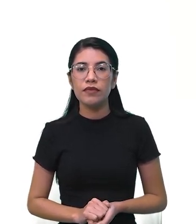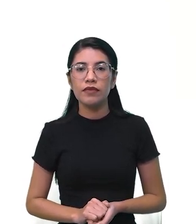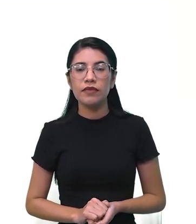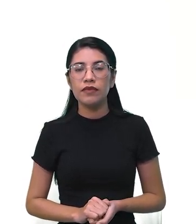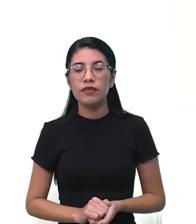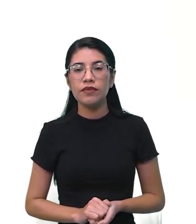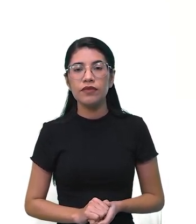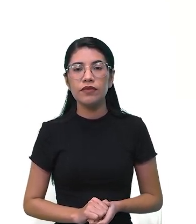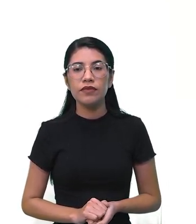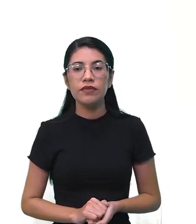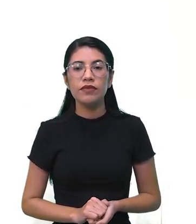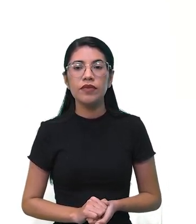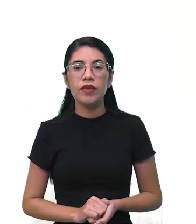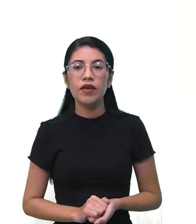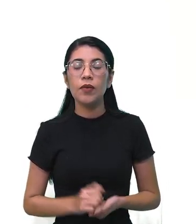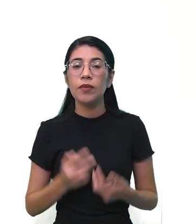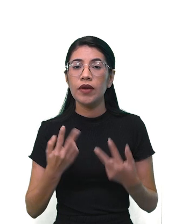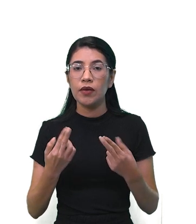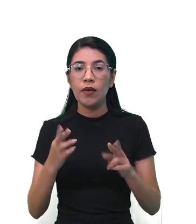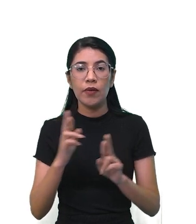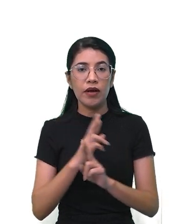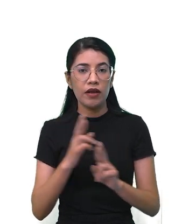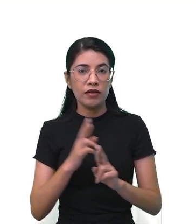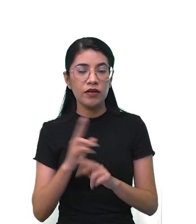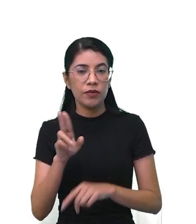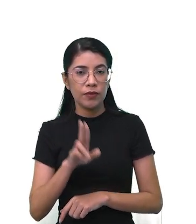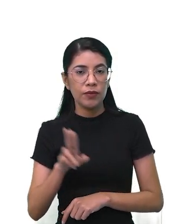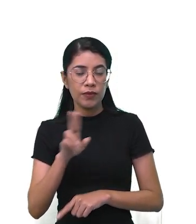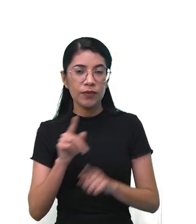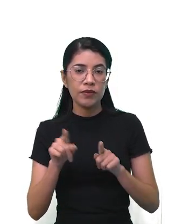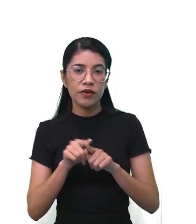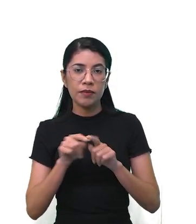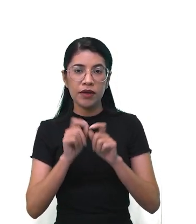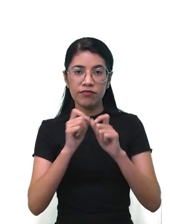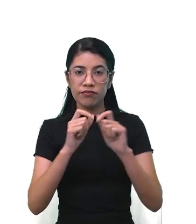Eu vou usar essa mesma relação que nós temos aqui, tá?